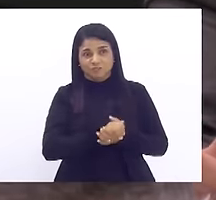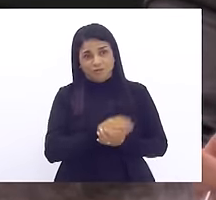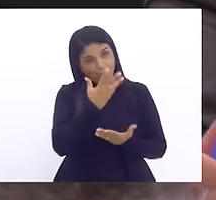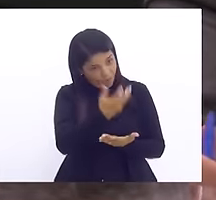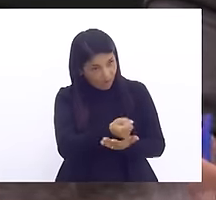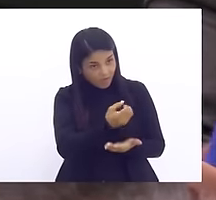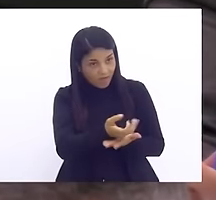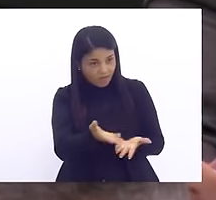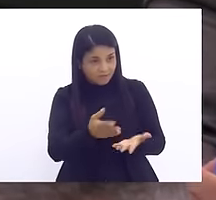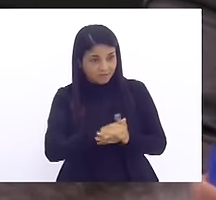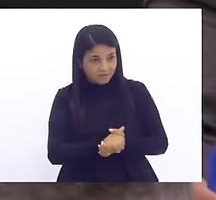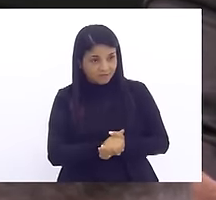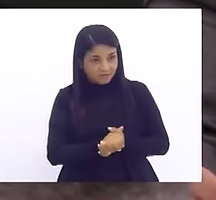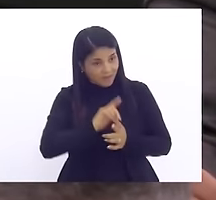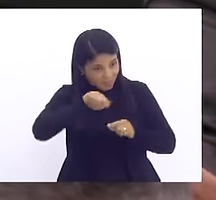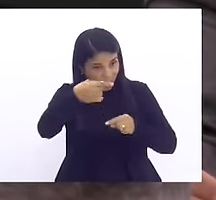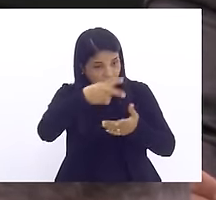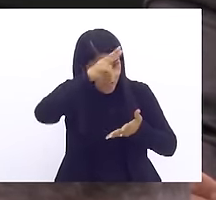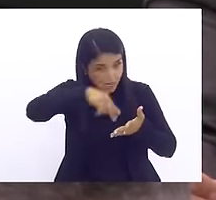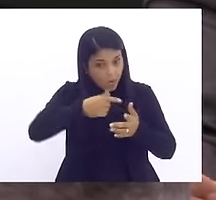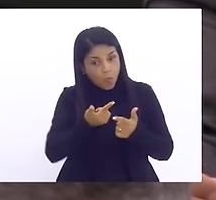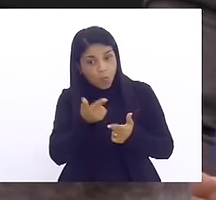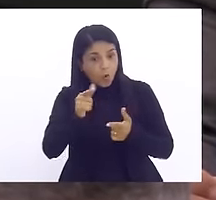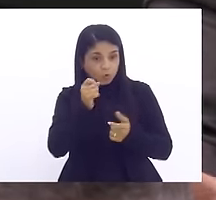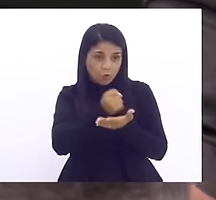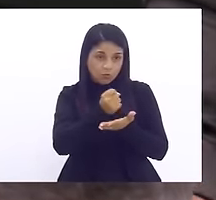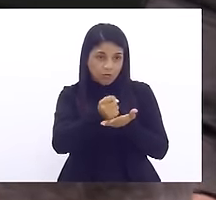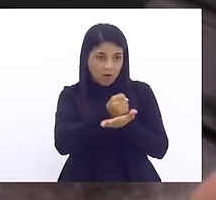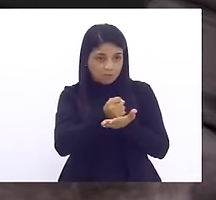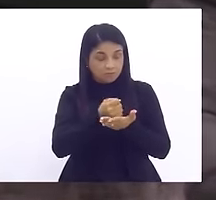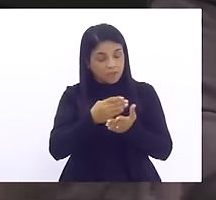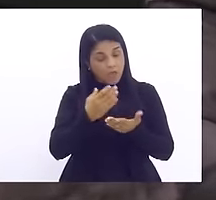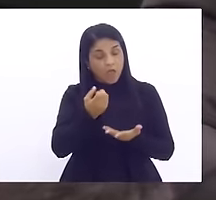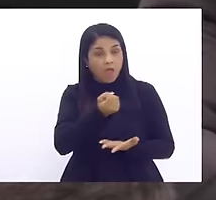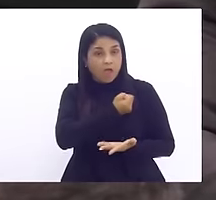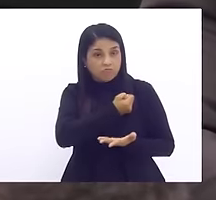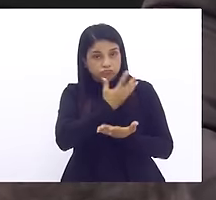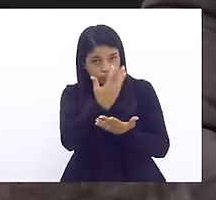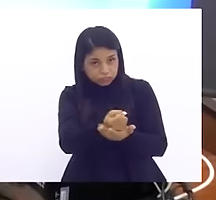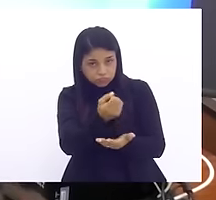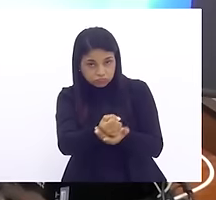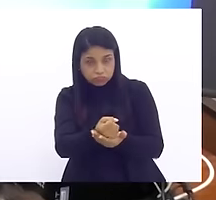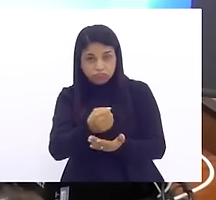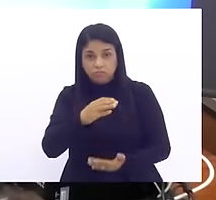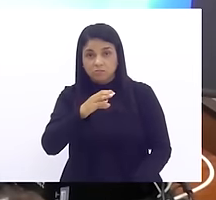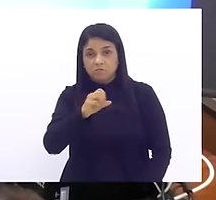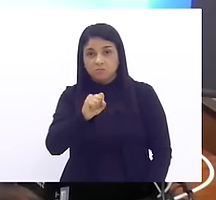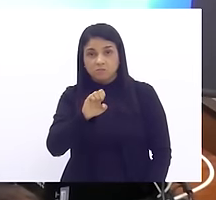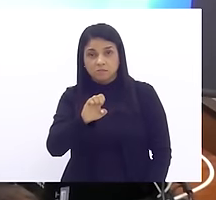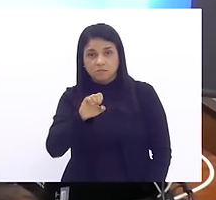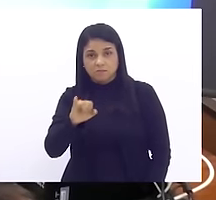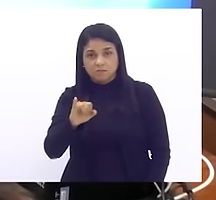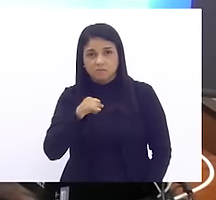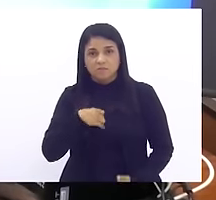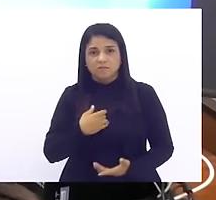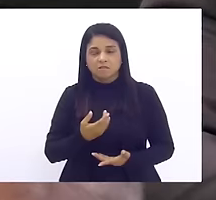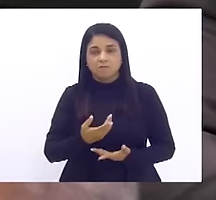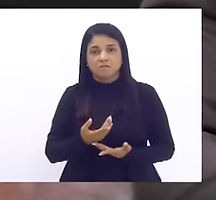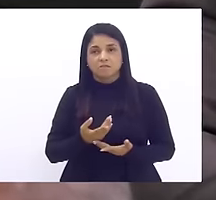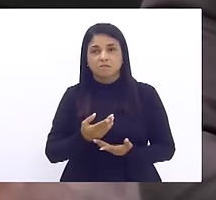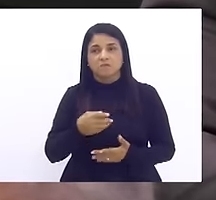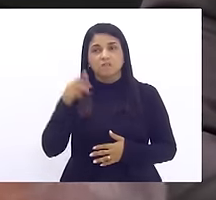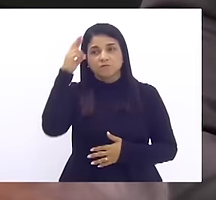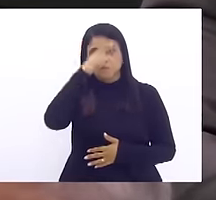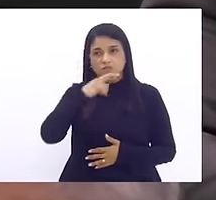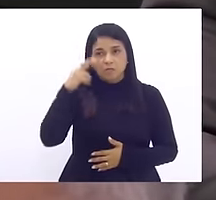ele depois leu a do outro contrato o senhor quer anotar o sei como é que a gente faz por favor ser